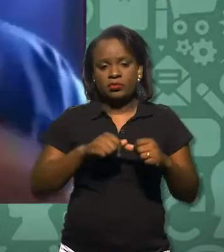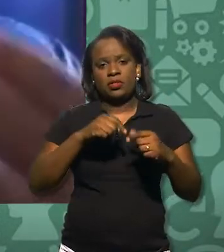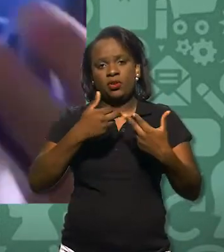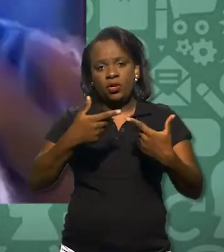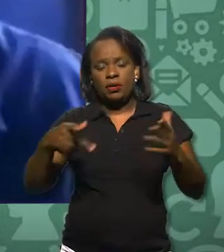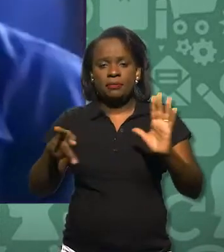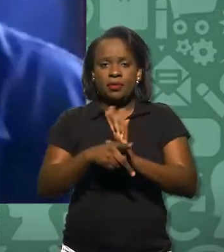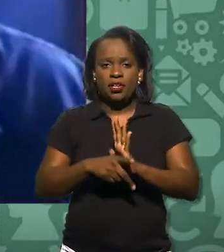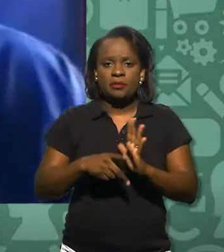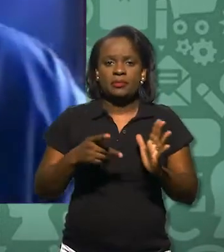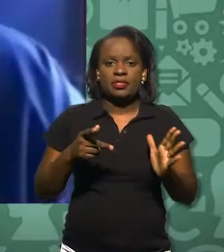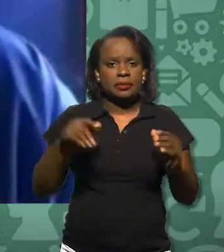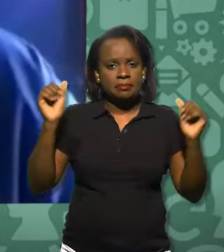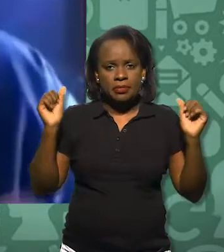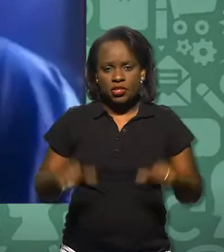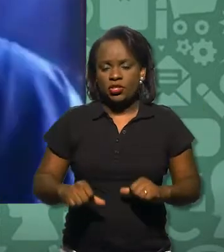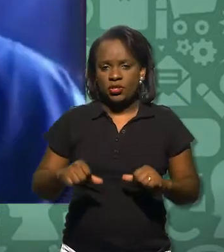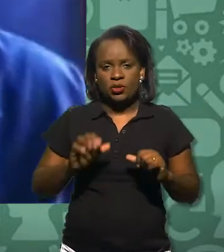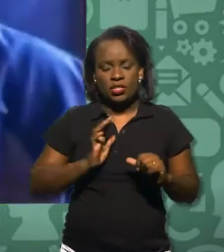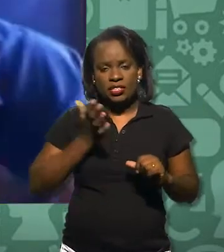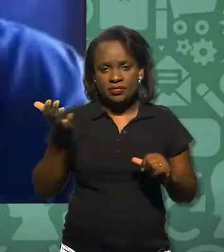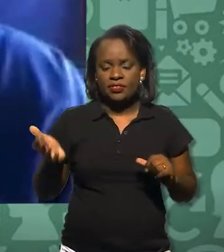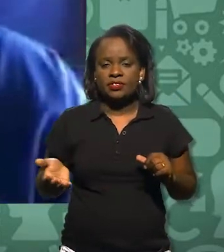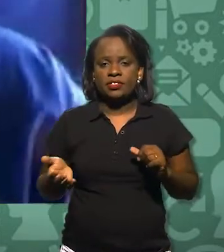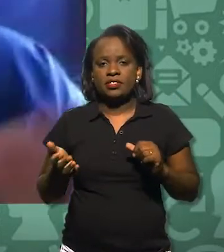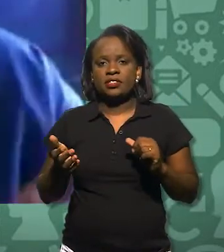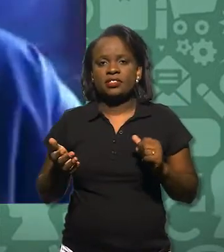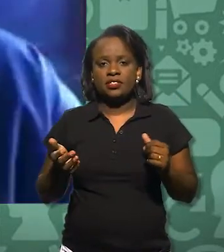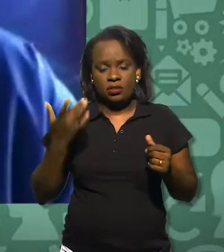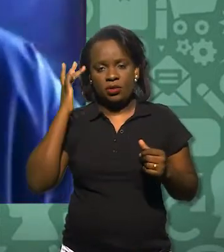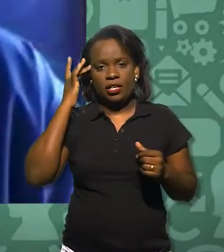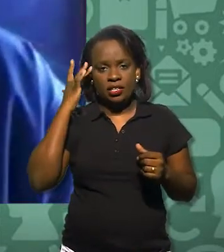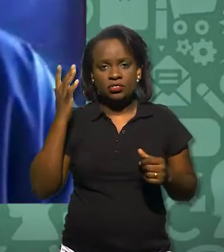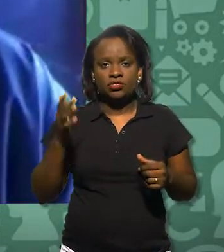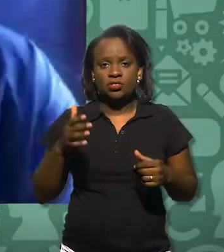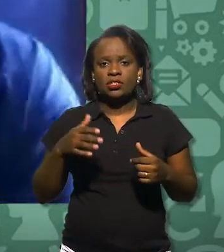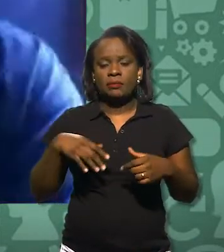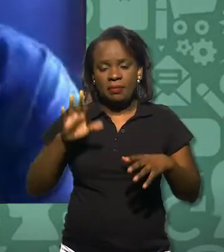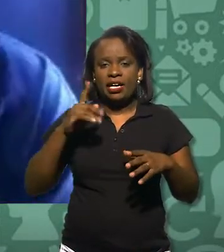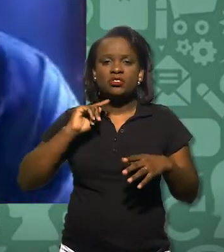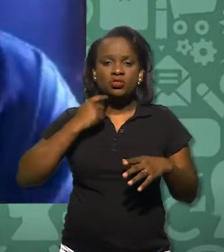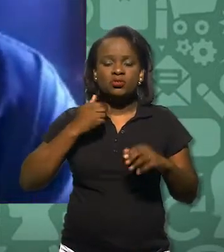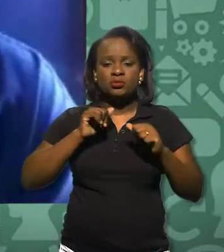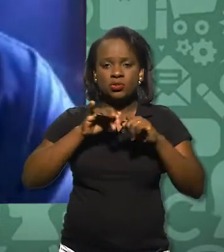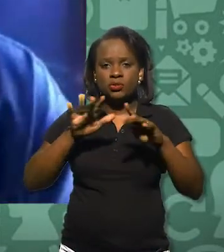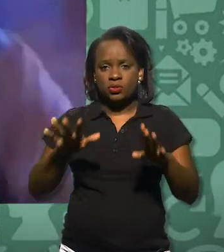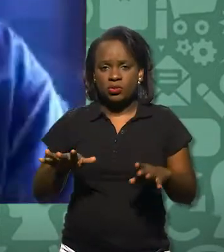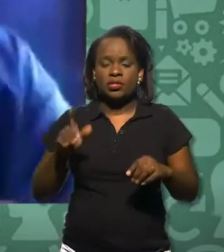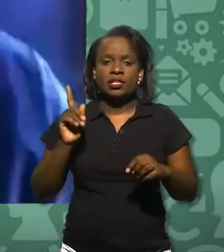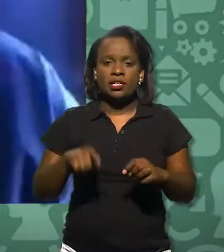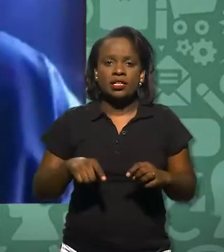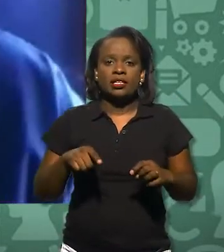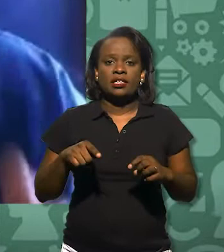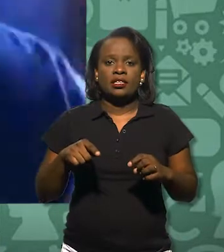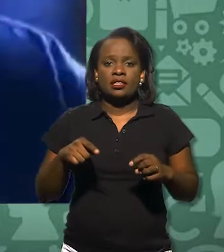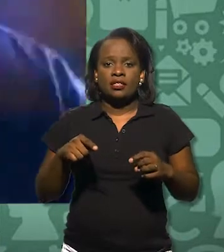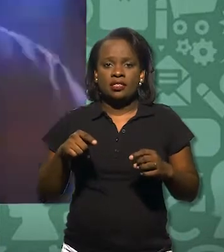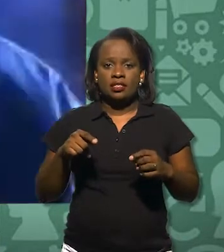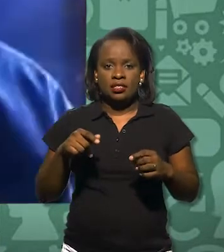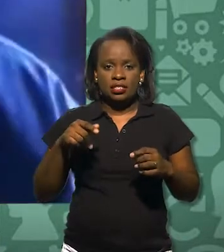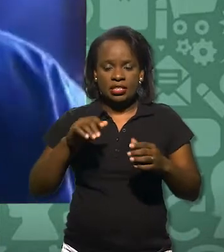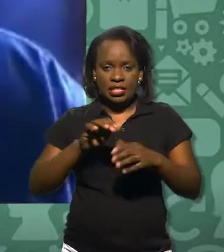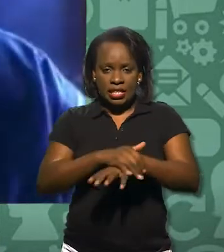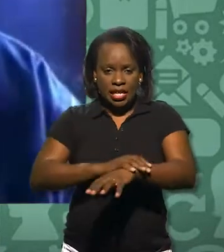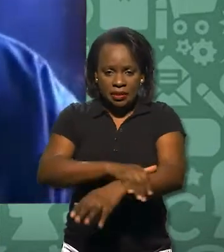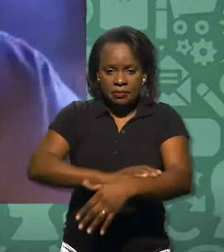O derivado de coisa, que é a pior praga para mim, eu acho, que mais polui, é o shampoo. É o que a gente